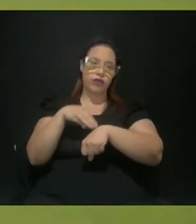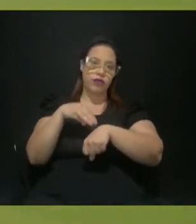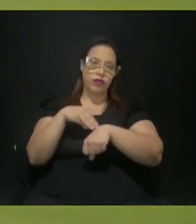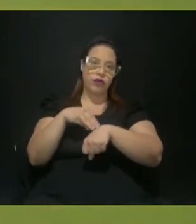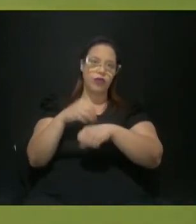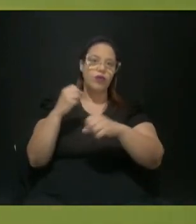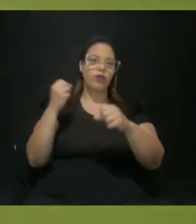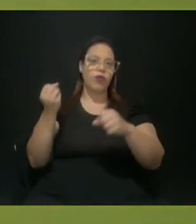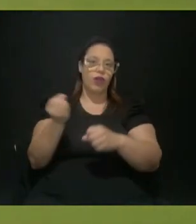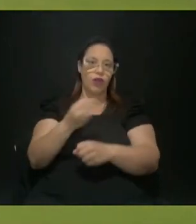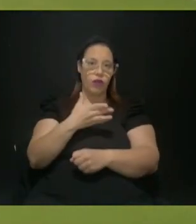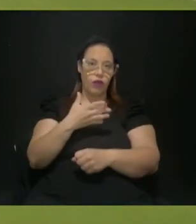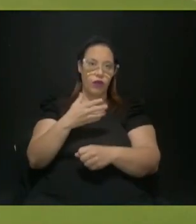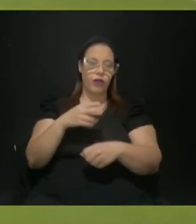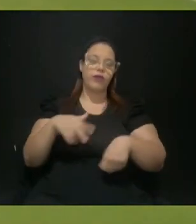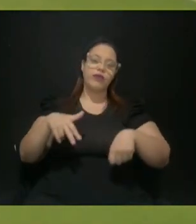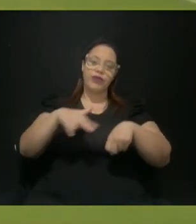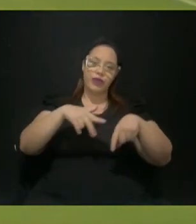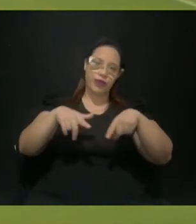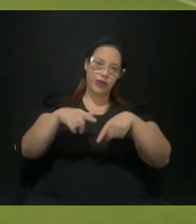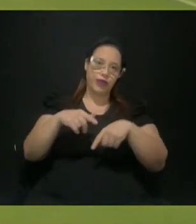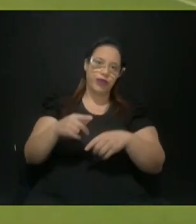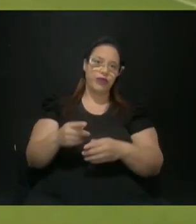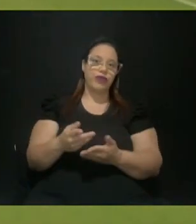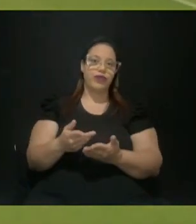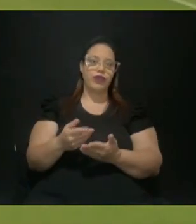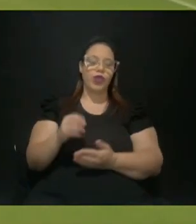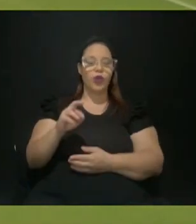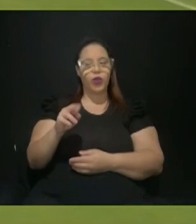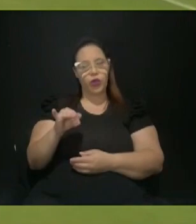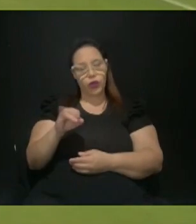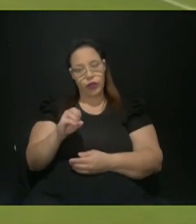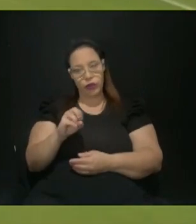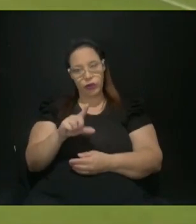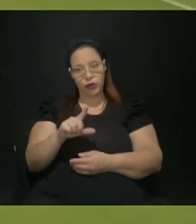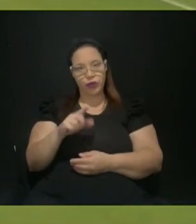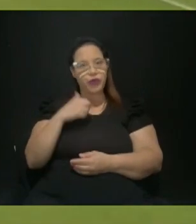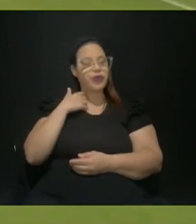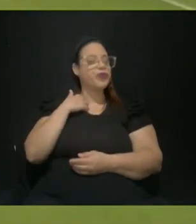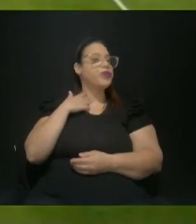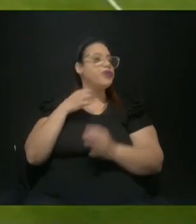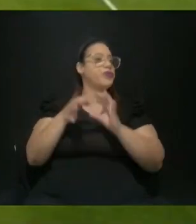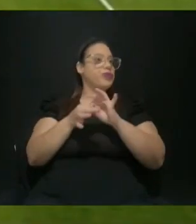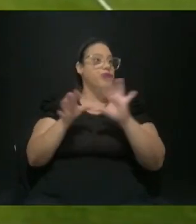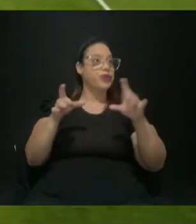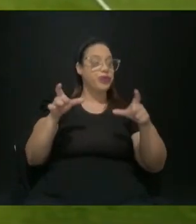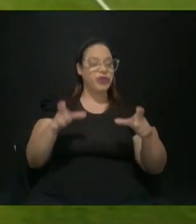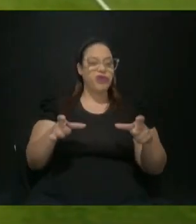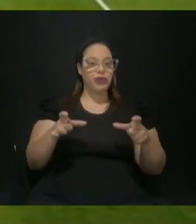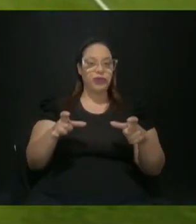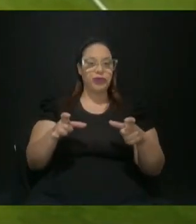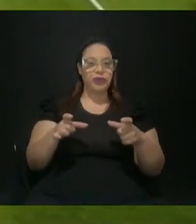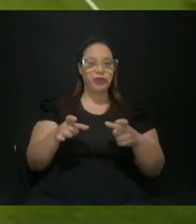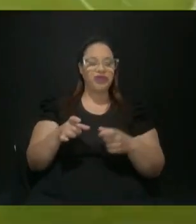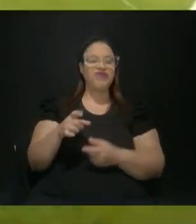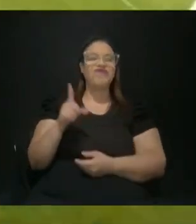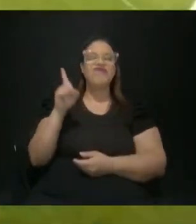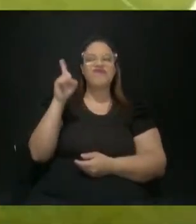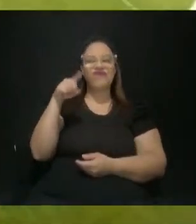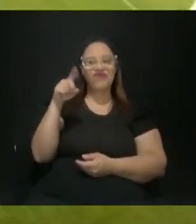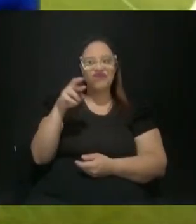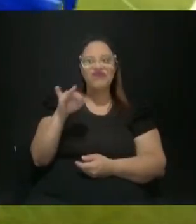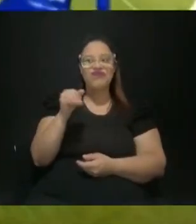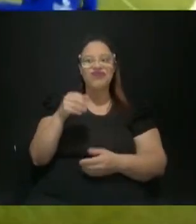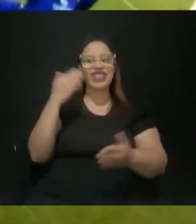bola parada, a bola sobrou para Joilson, livre na pequena área. E não é que o zagueirão perdeu o